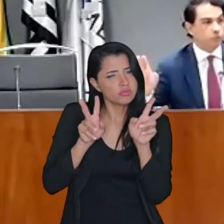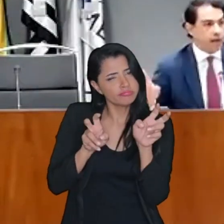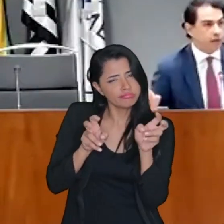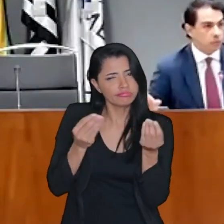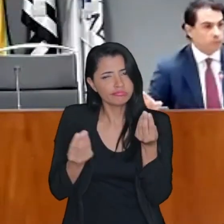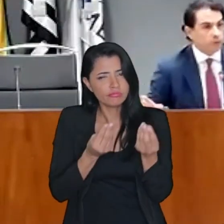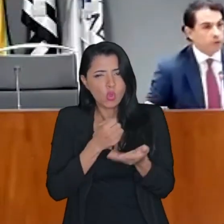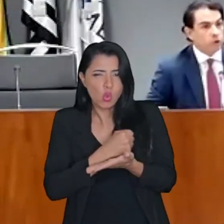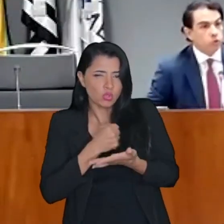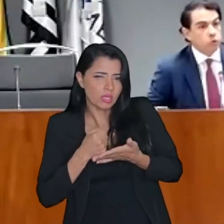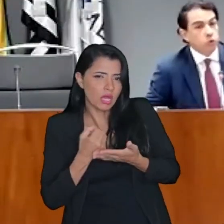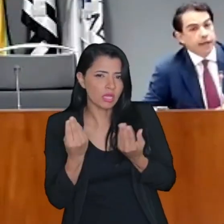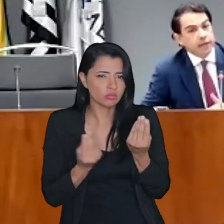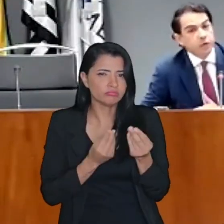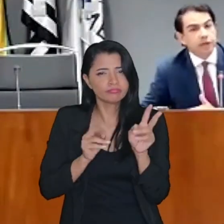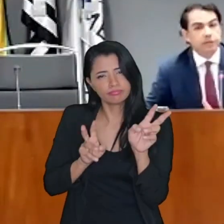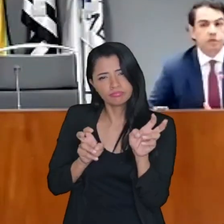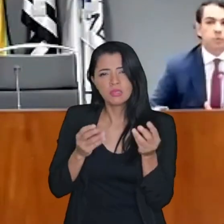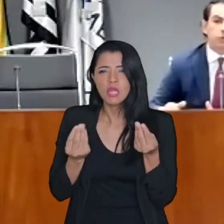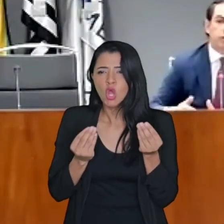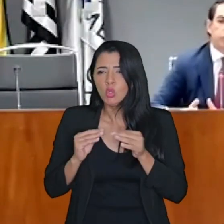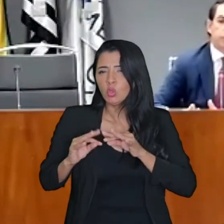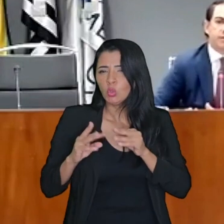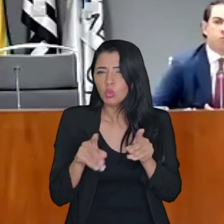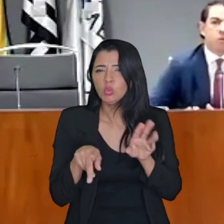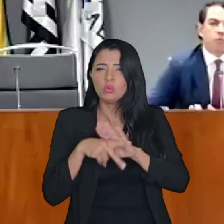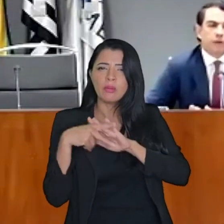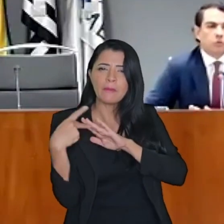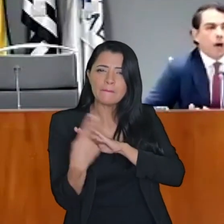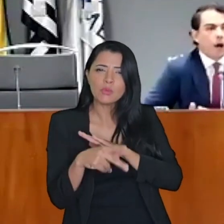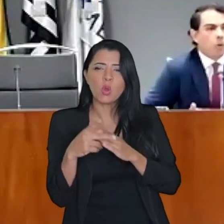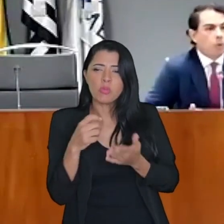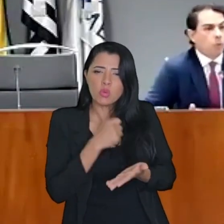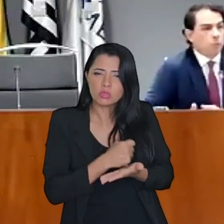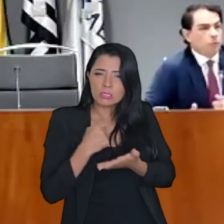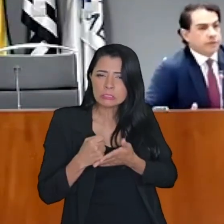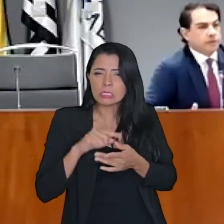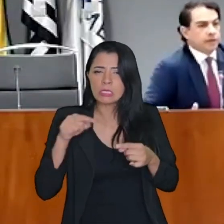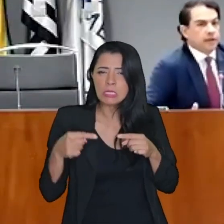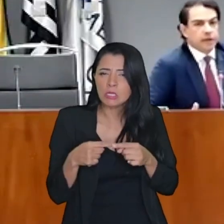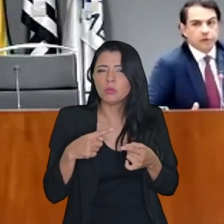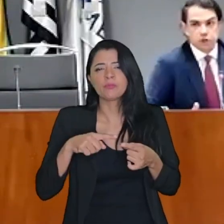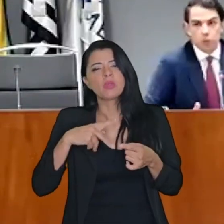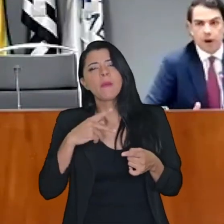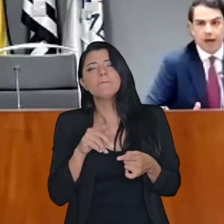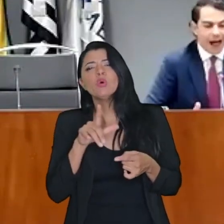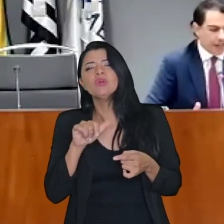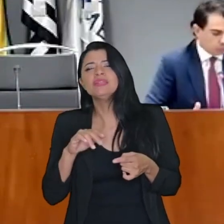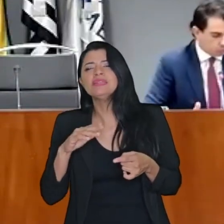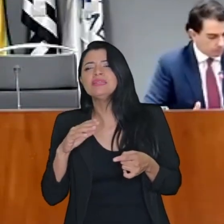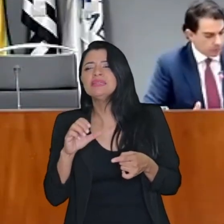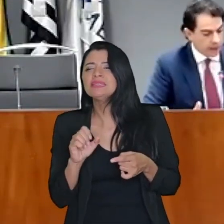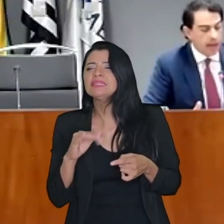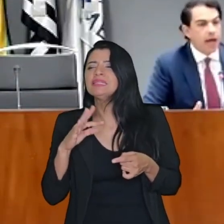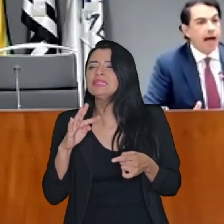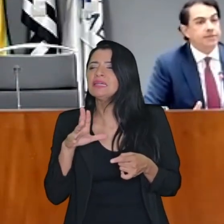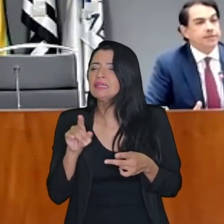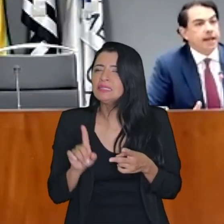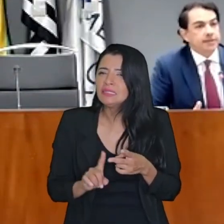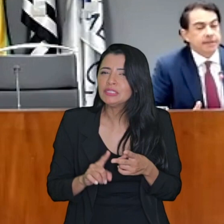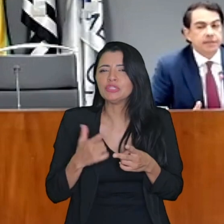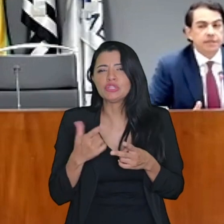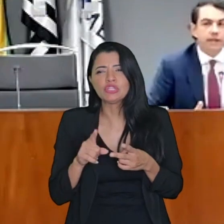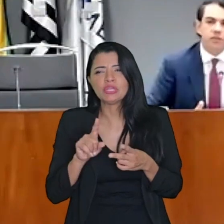de contrato, tudo aquilo que diz respeito à formação contratual, como policitante, oblato,